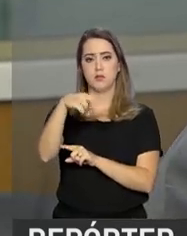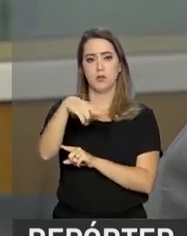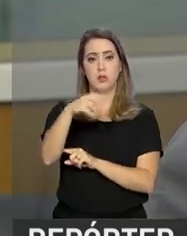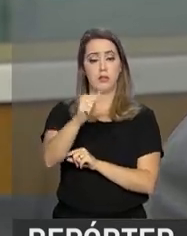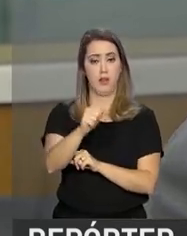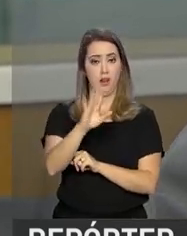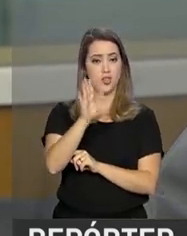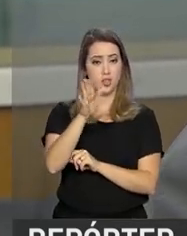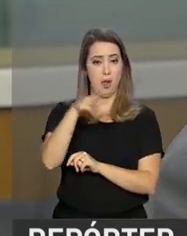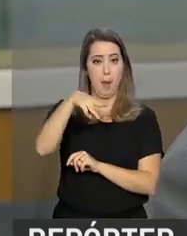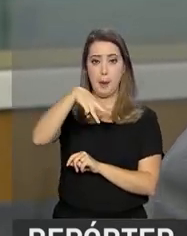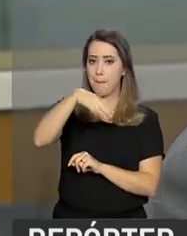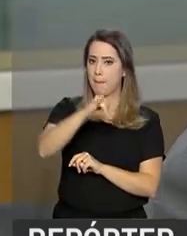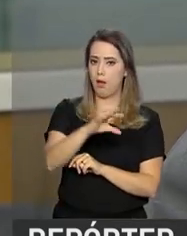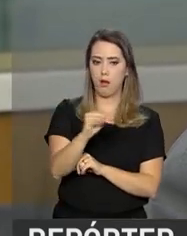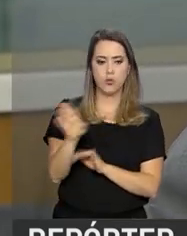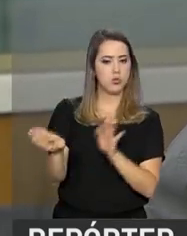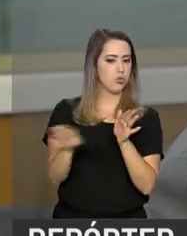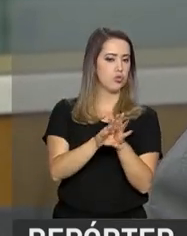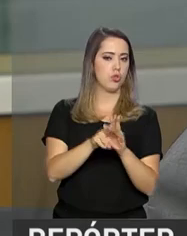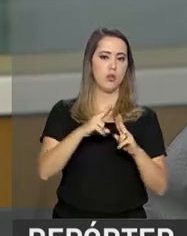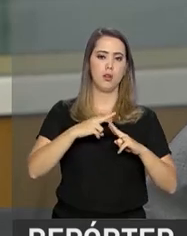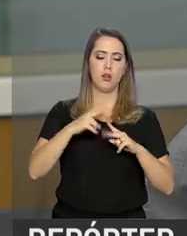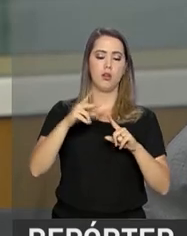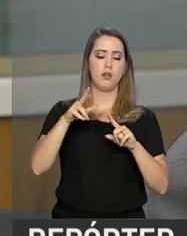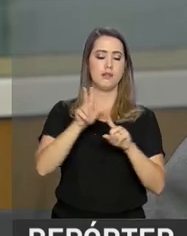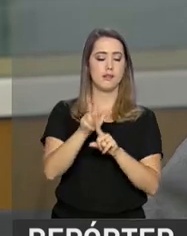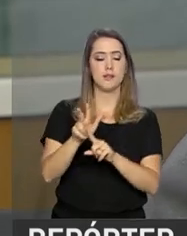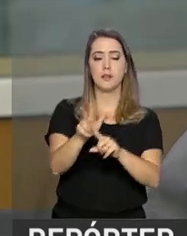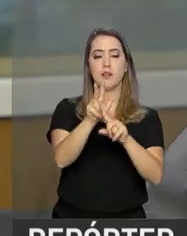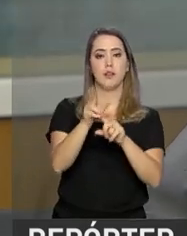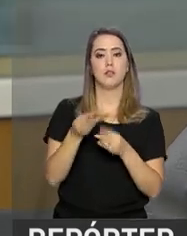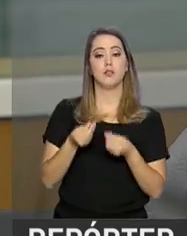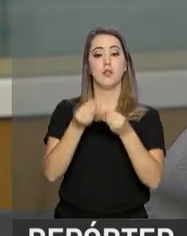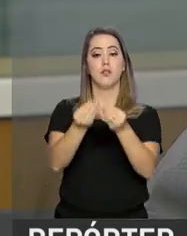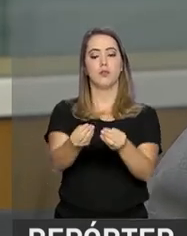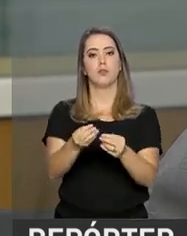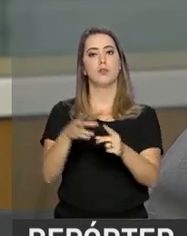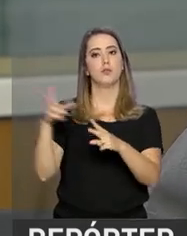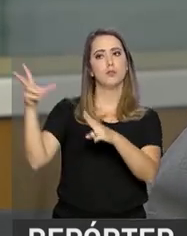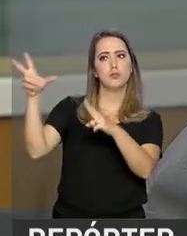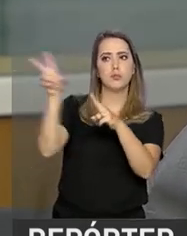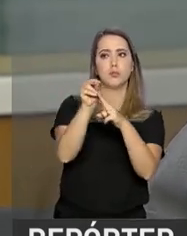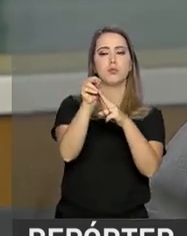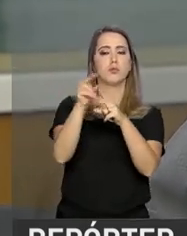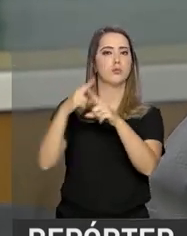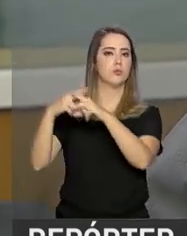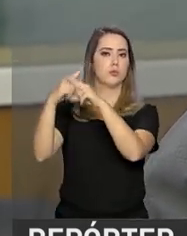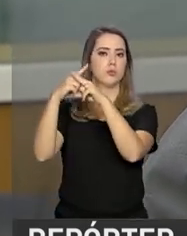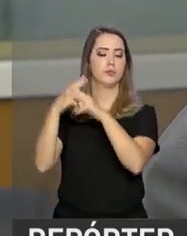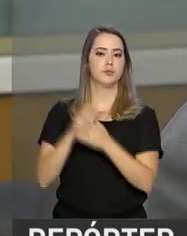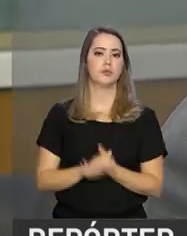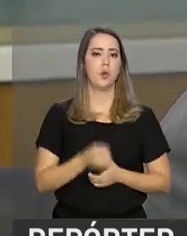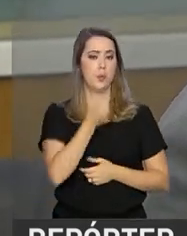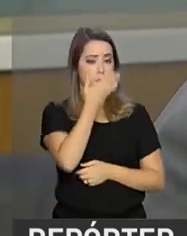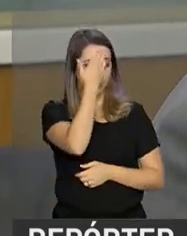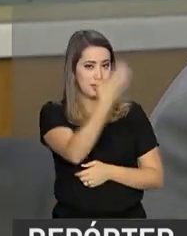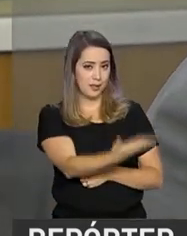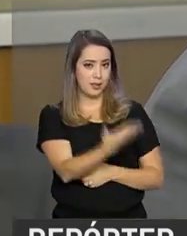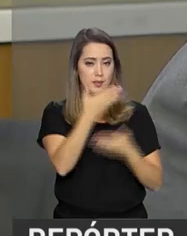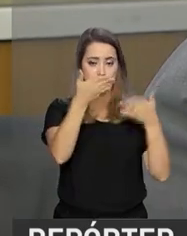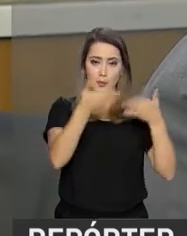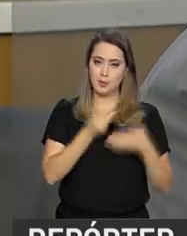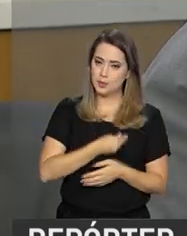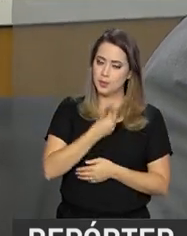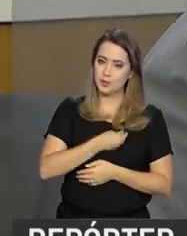e em maio já começa a chegar às antenas que vai trazer a conectividade é muito bom o ministro a gente agradece muito a sua participação aqui